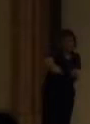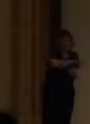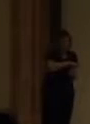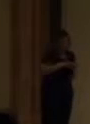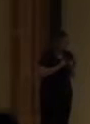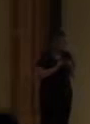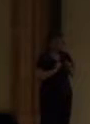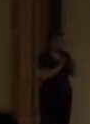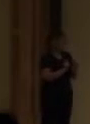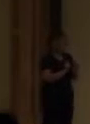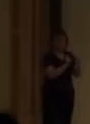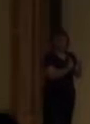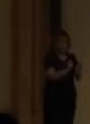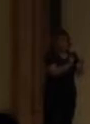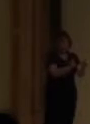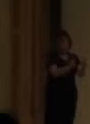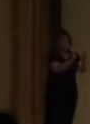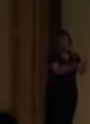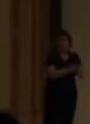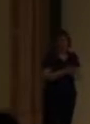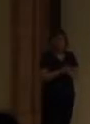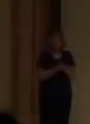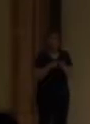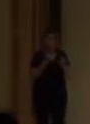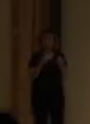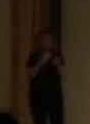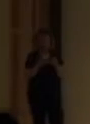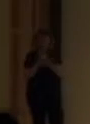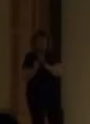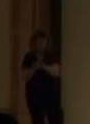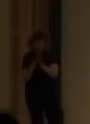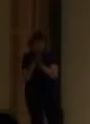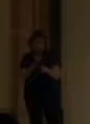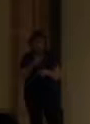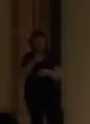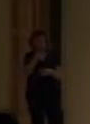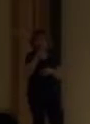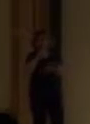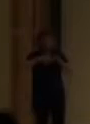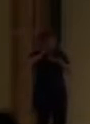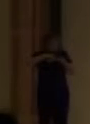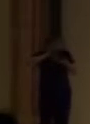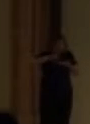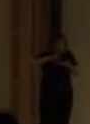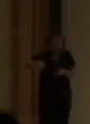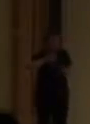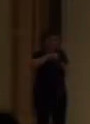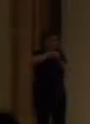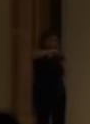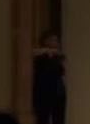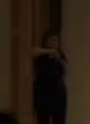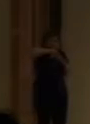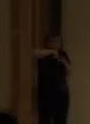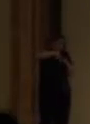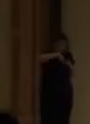o chá, o café, o açúcar, mas também a exploração mineira,